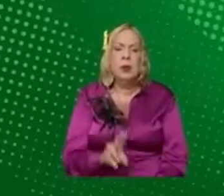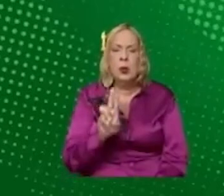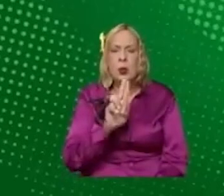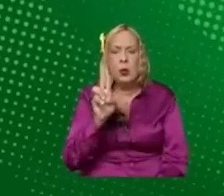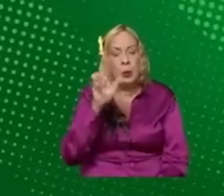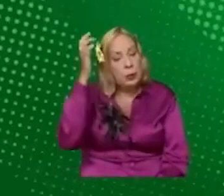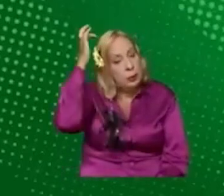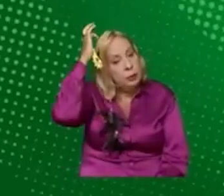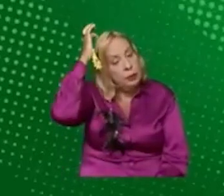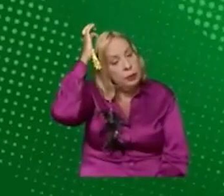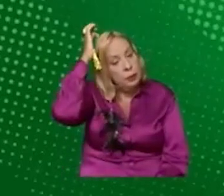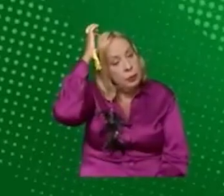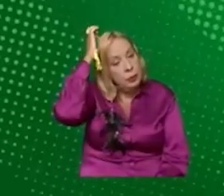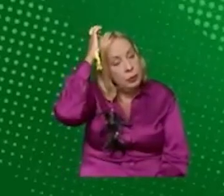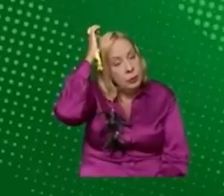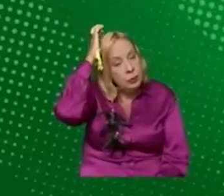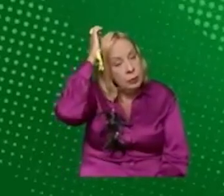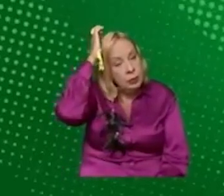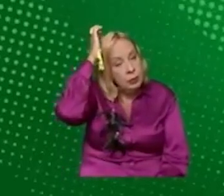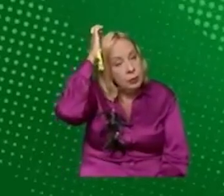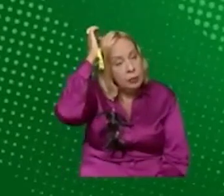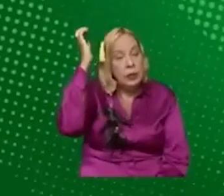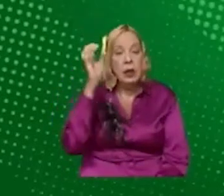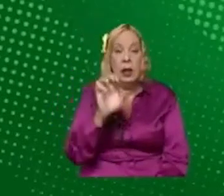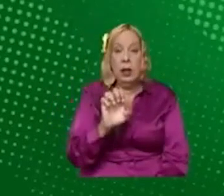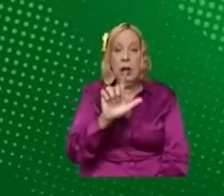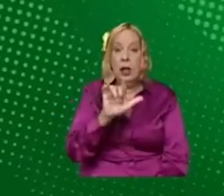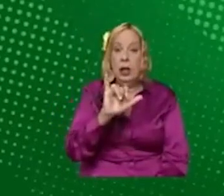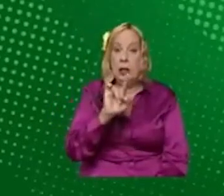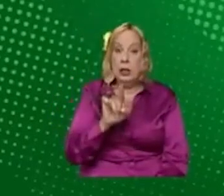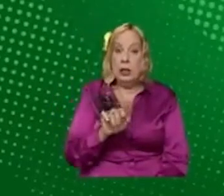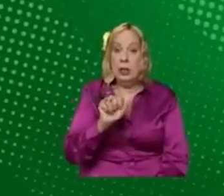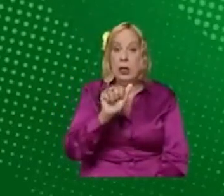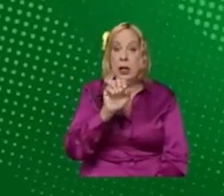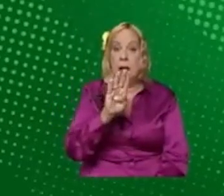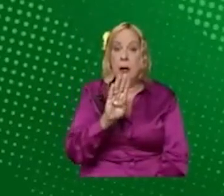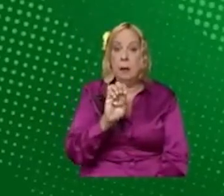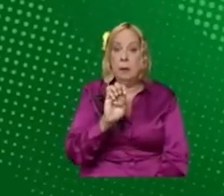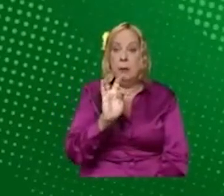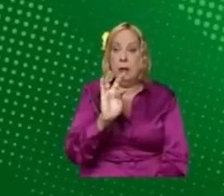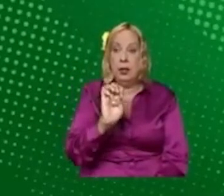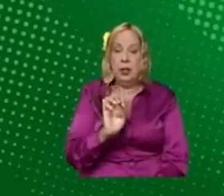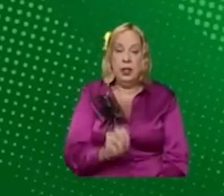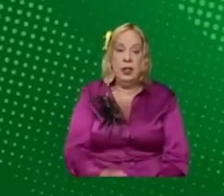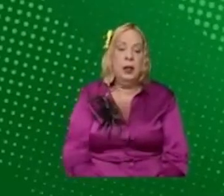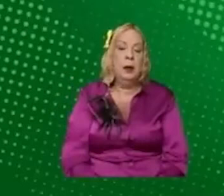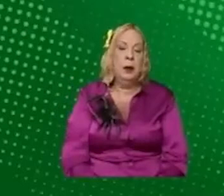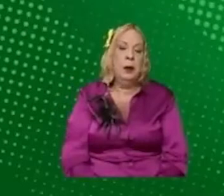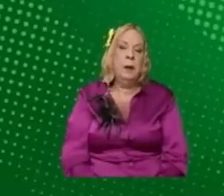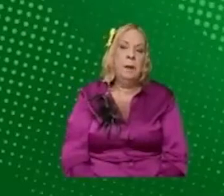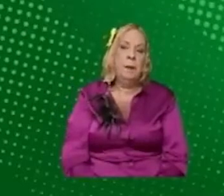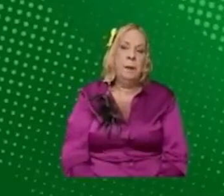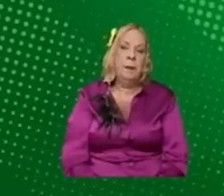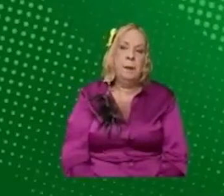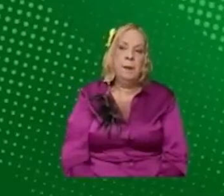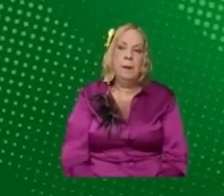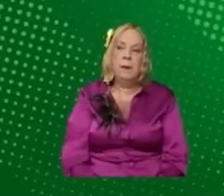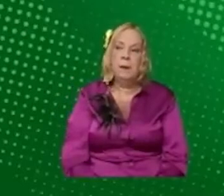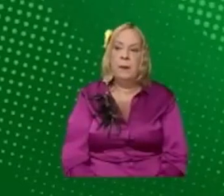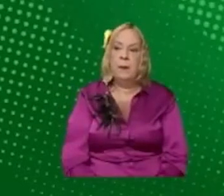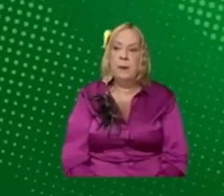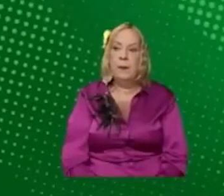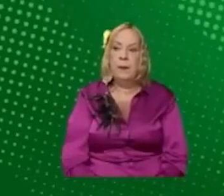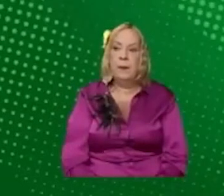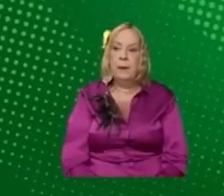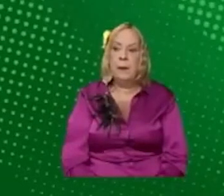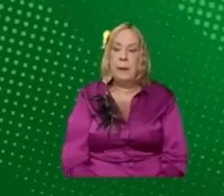Elizabeth. Elizabeth, isso mesmo, já que... Itaporanga Regional, o município